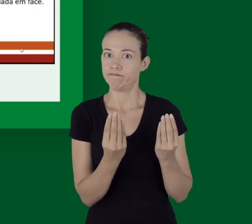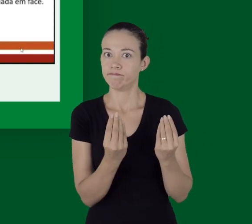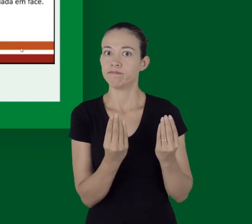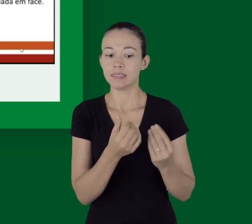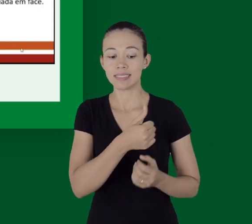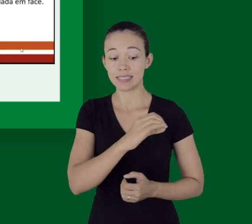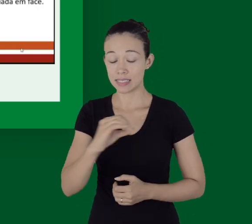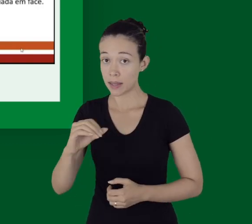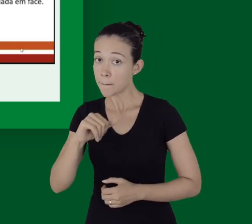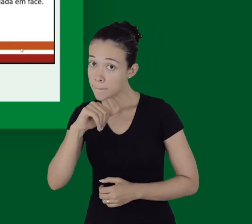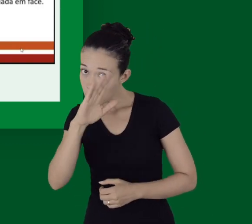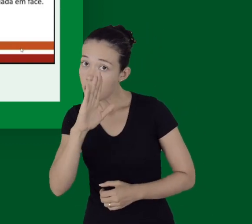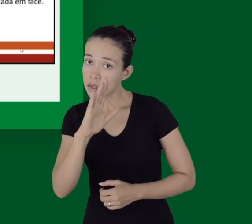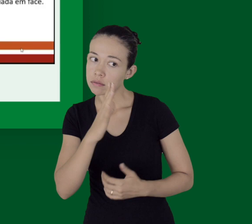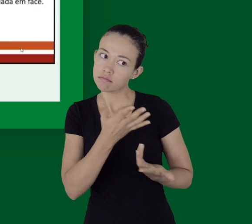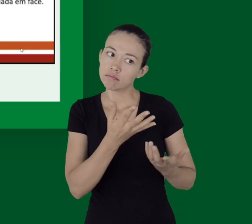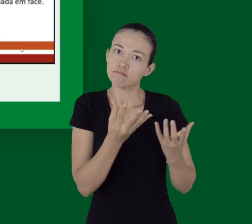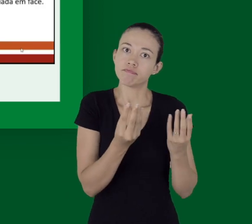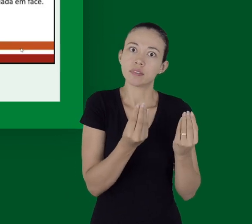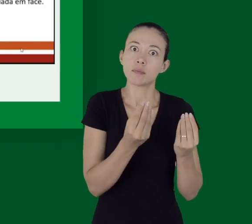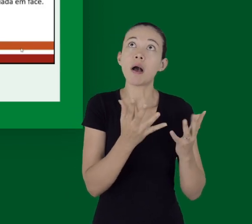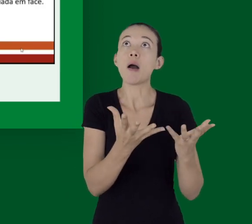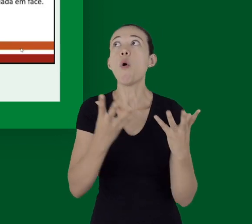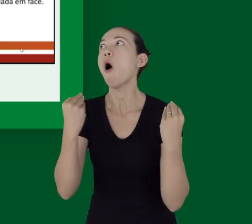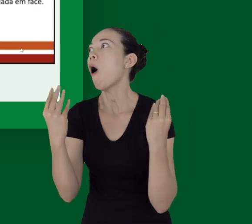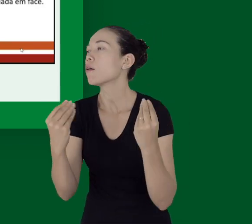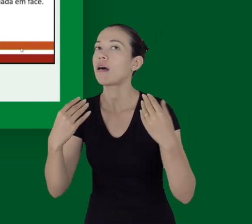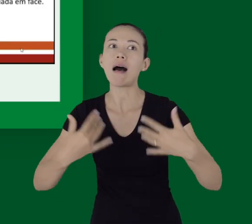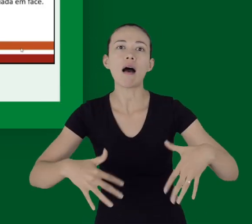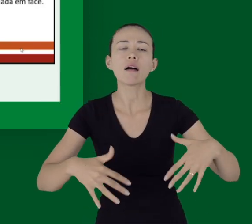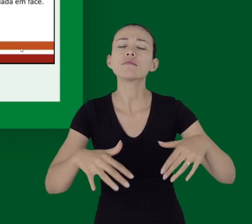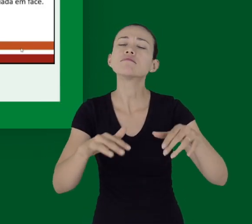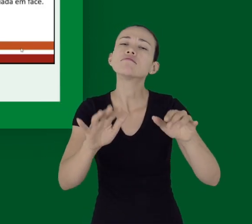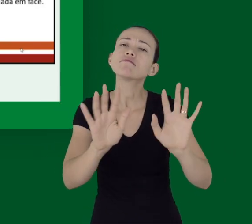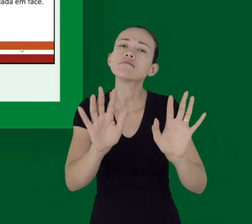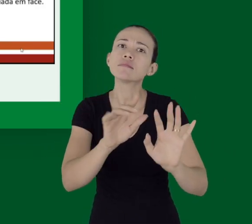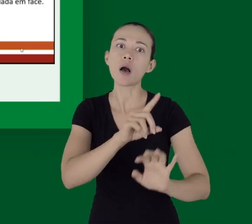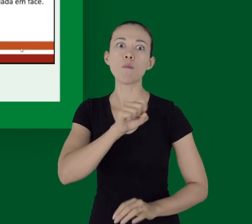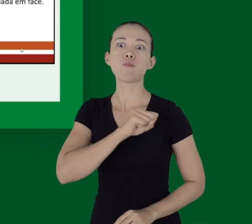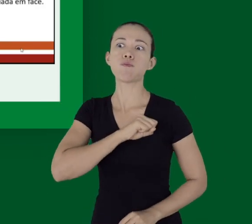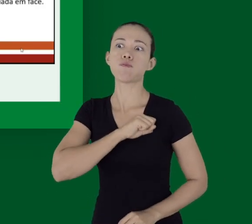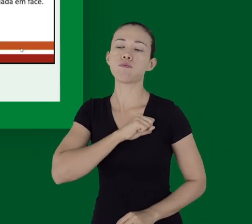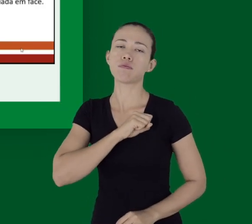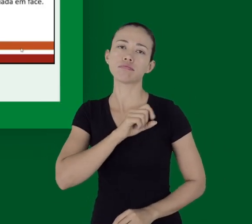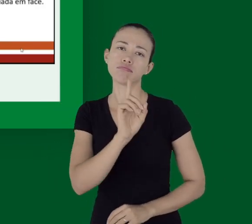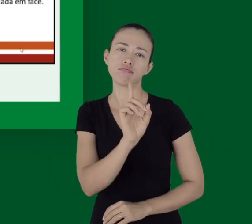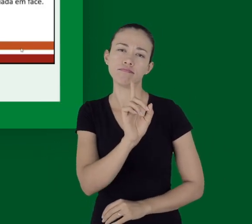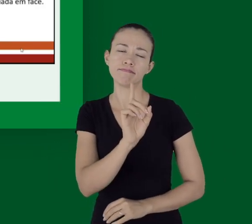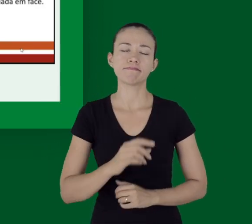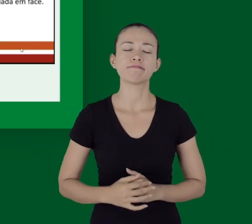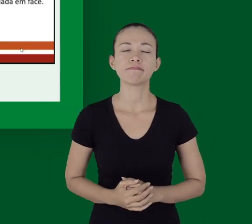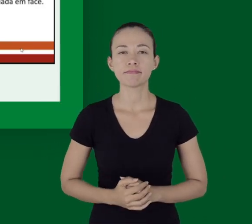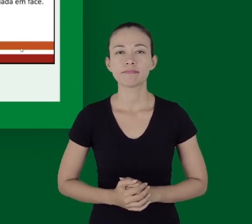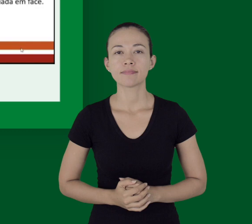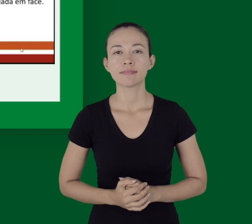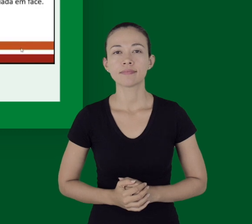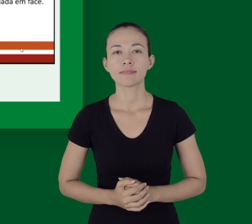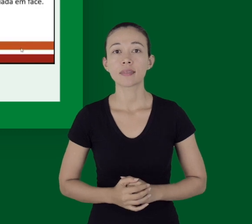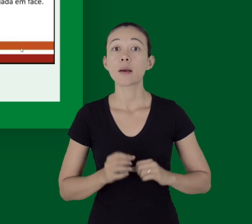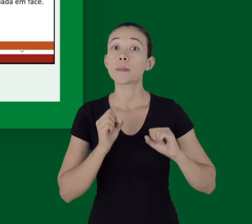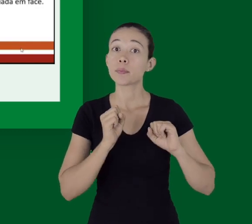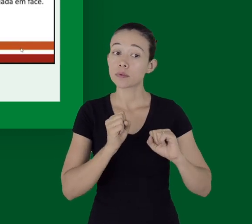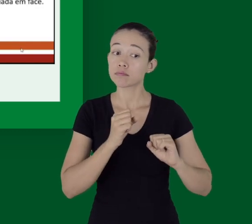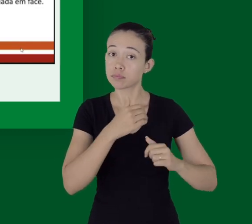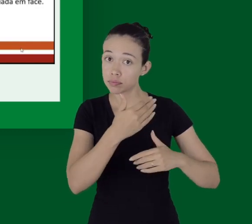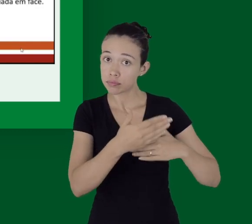106 é uma frequência alta, né? Acima de 100, mas não é uma frequência tão alta que você tende a você pensar que ele está tendo uma arritmia,